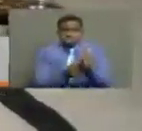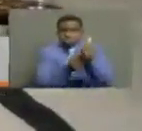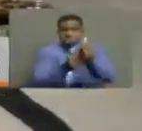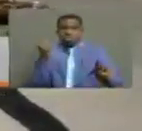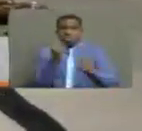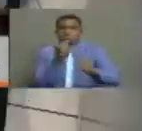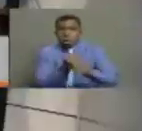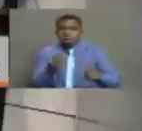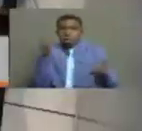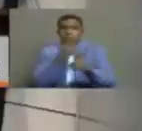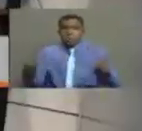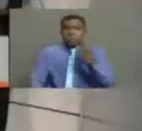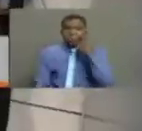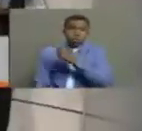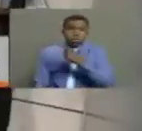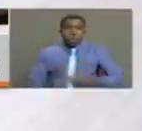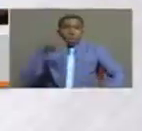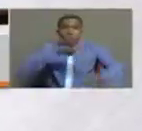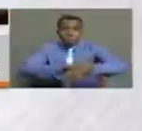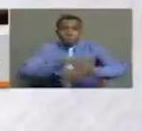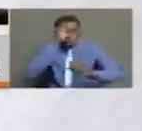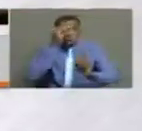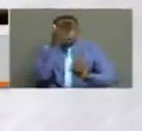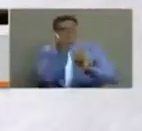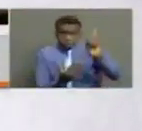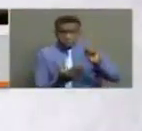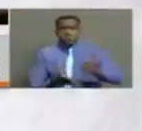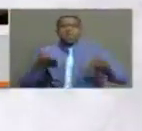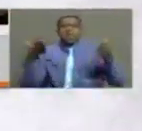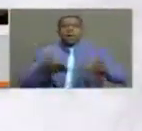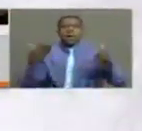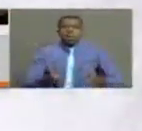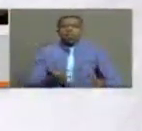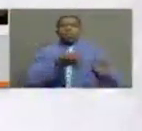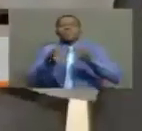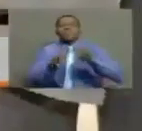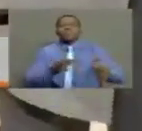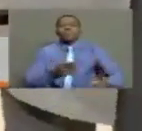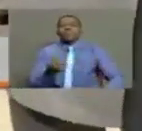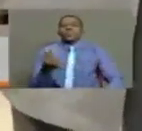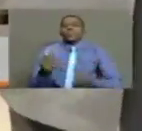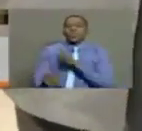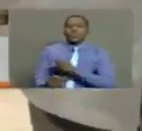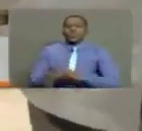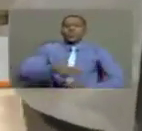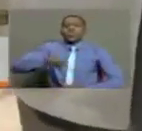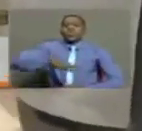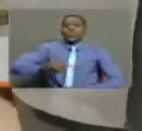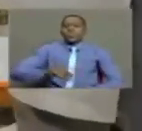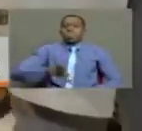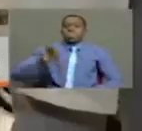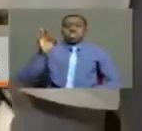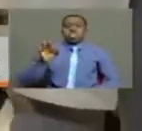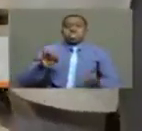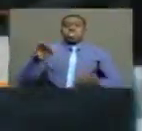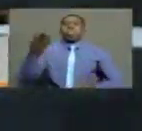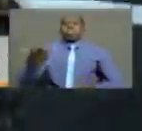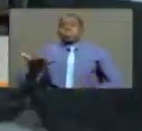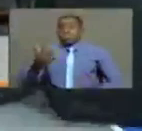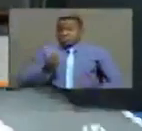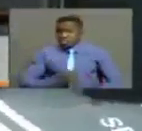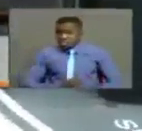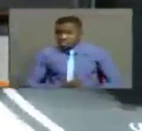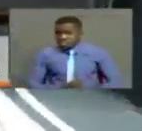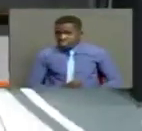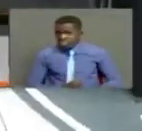caranguejo que deteve um acusado que precisa agora dizer o Justiça com que a perna mas conseguiu abocanhar